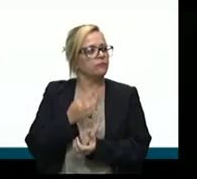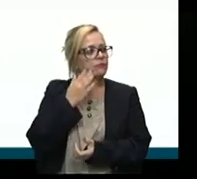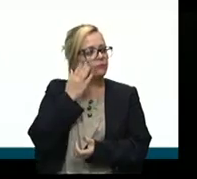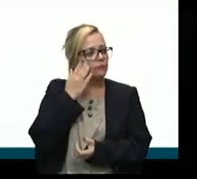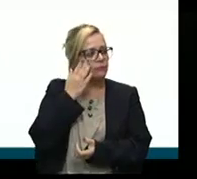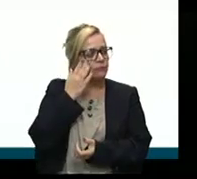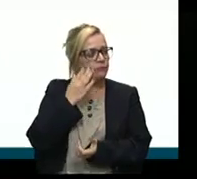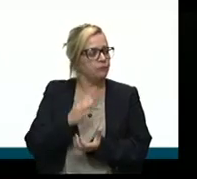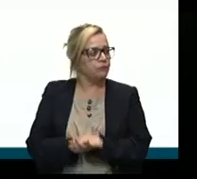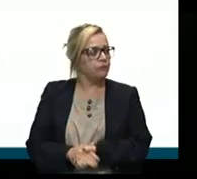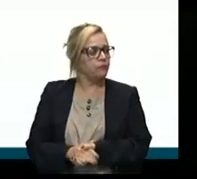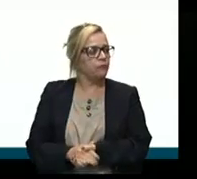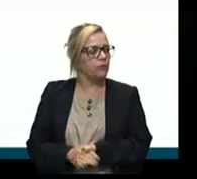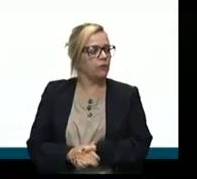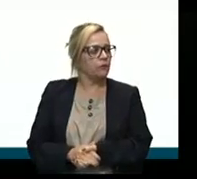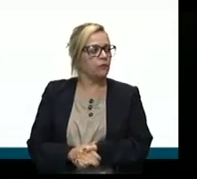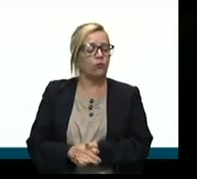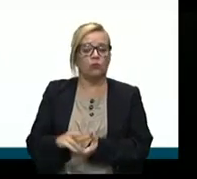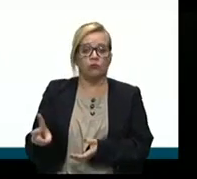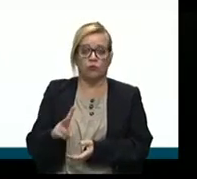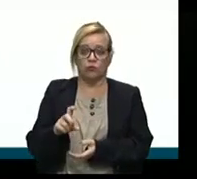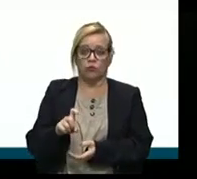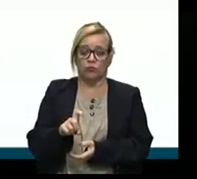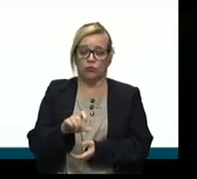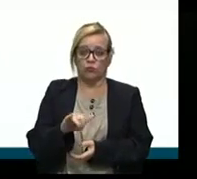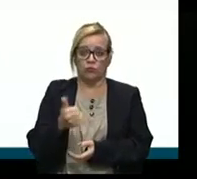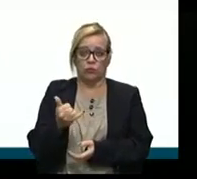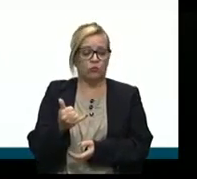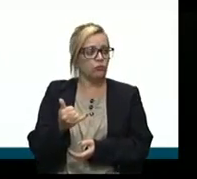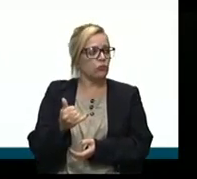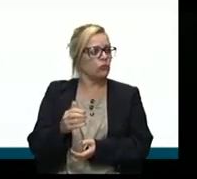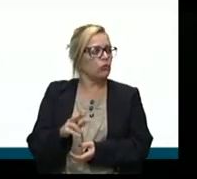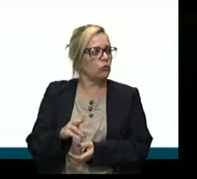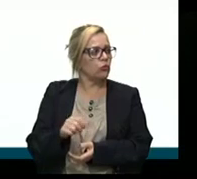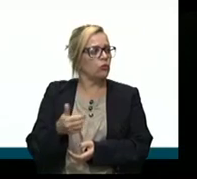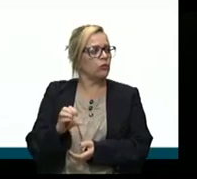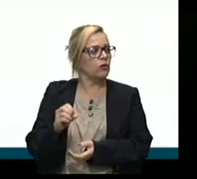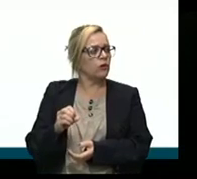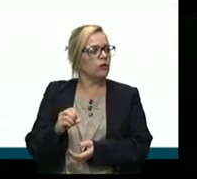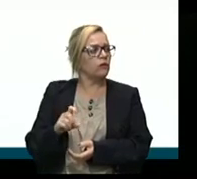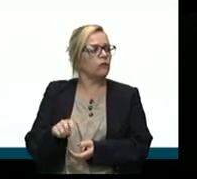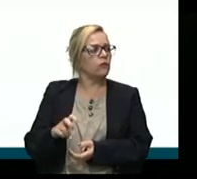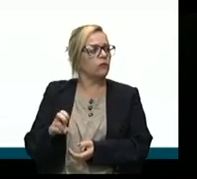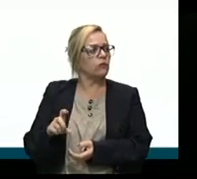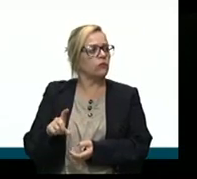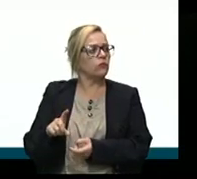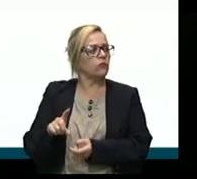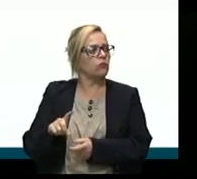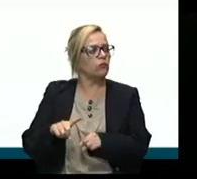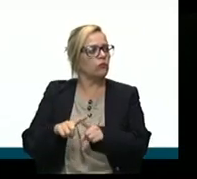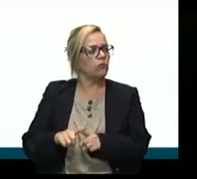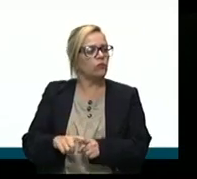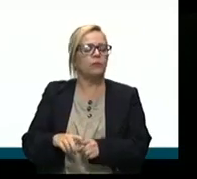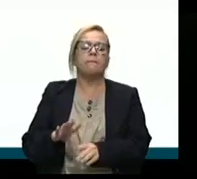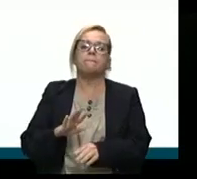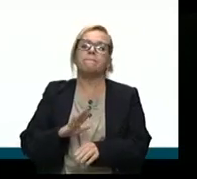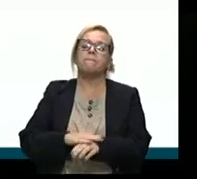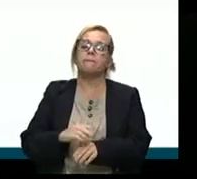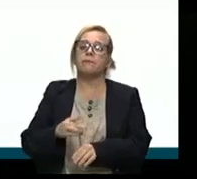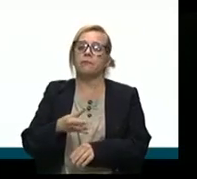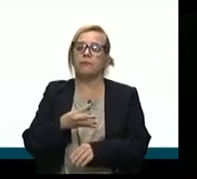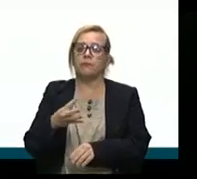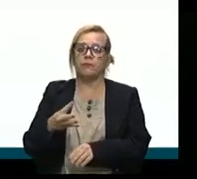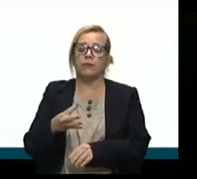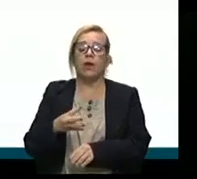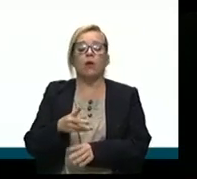a regressão linear y igual a 10,5x mais 4, suponha que ao nível de confiança de 95%,